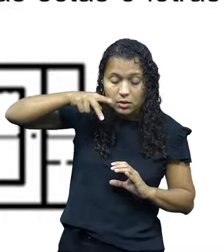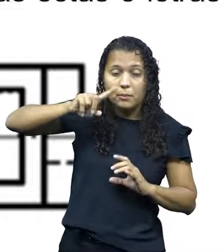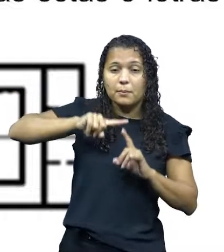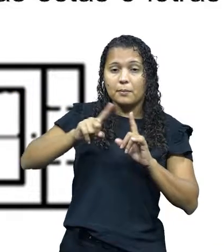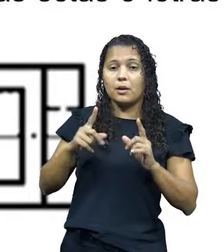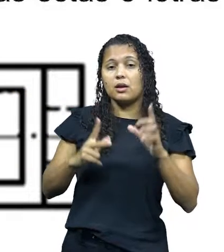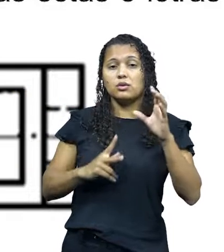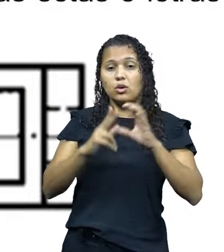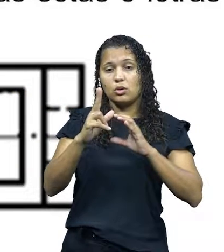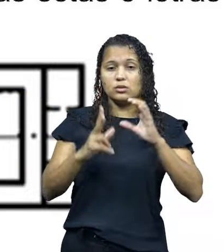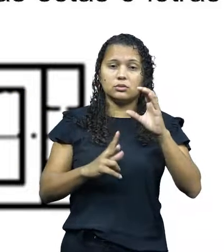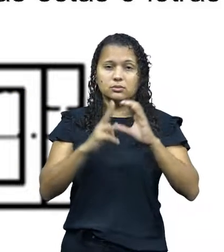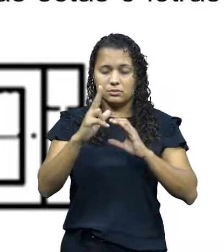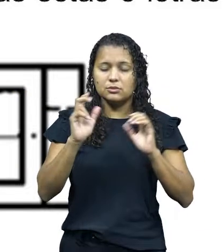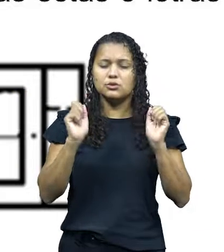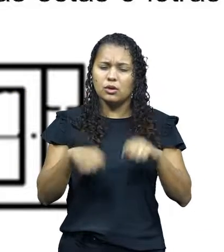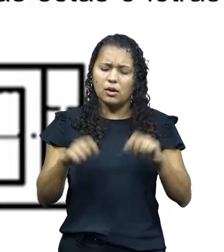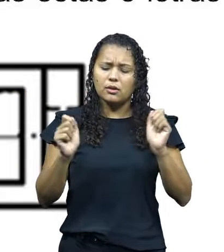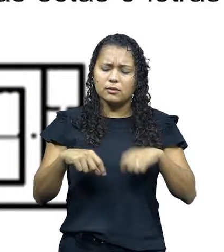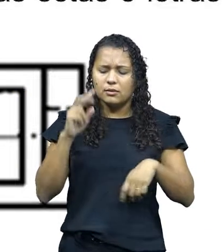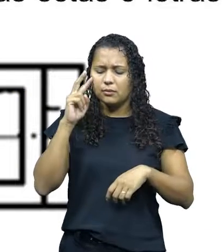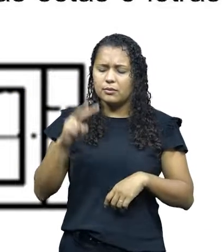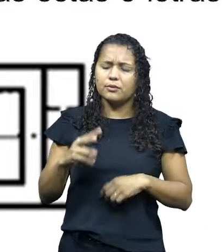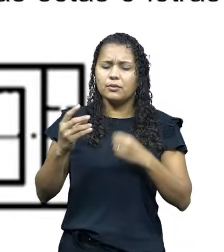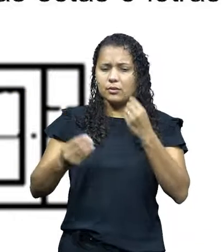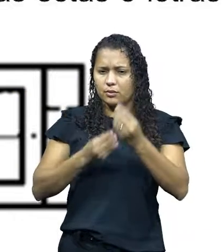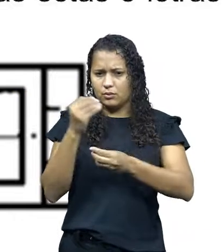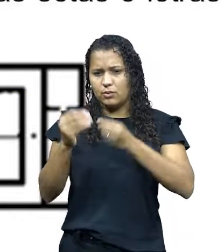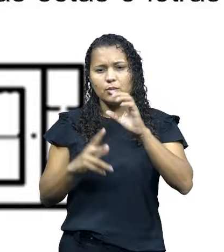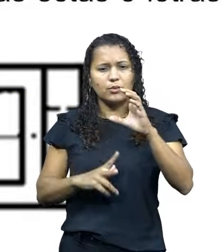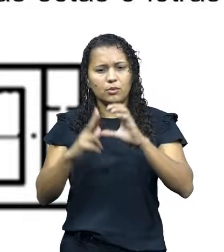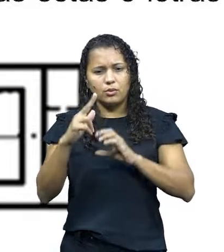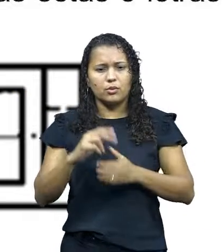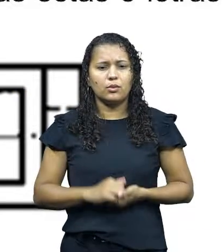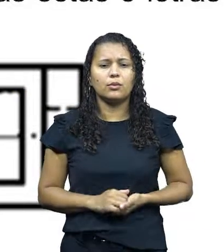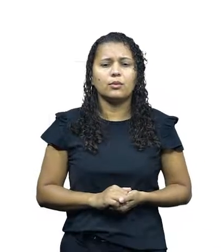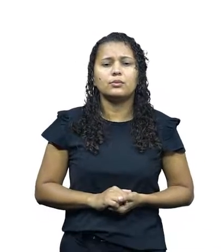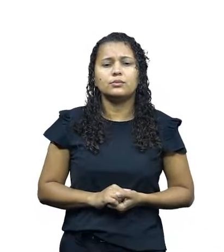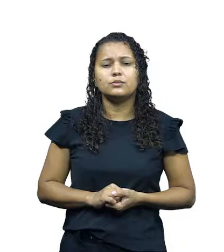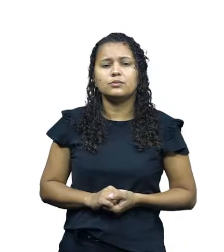observando esse objeto e ele já está vendo como é que ele vai fazer esse plano de corte.